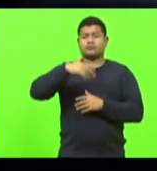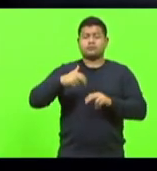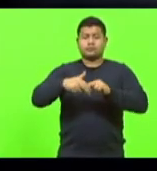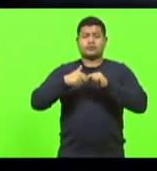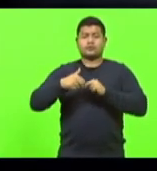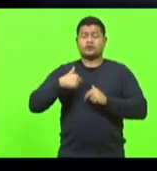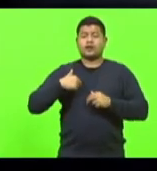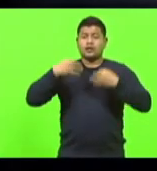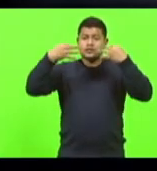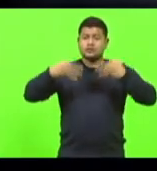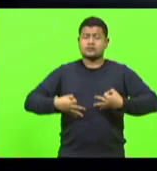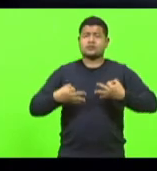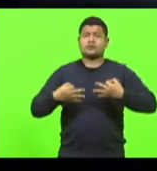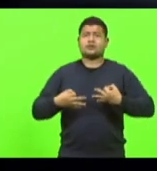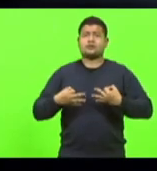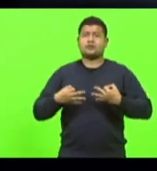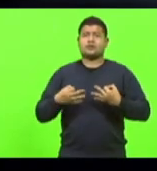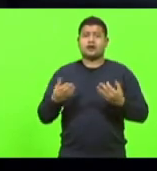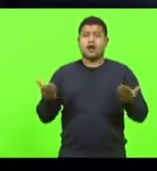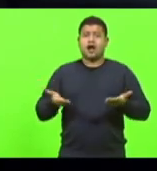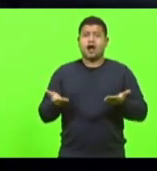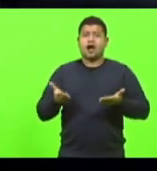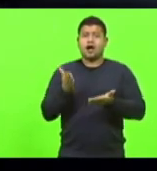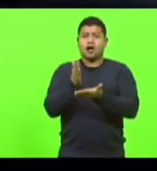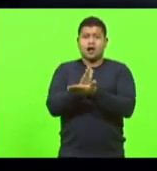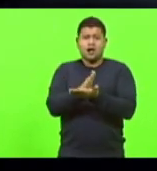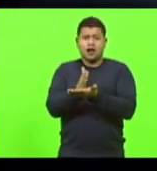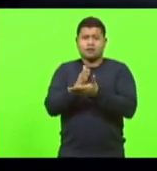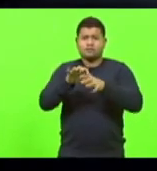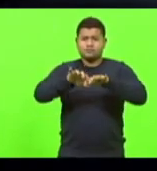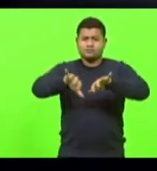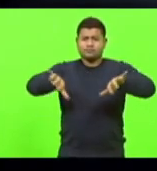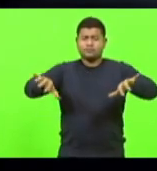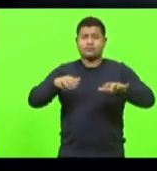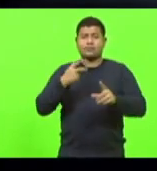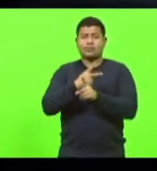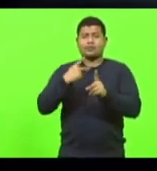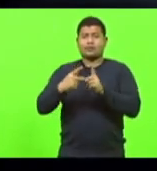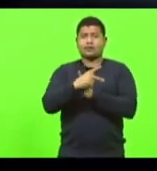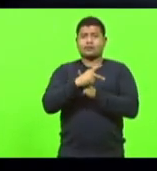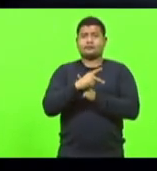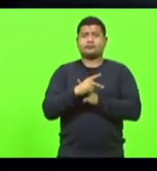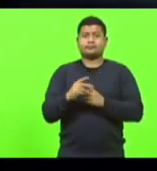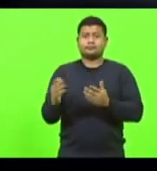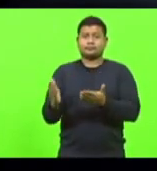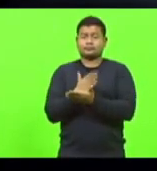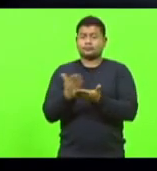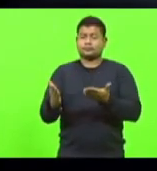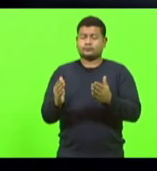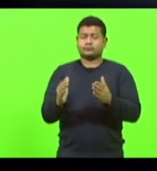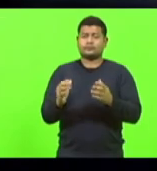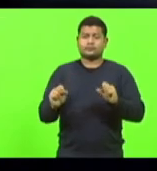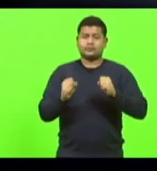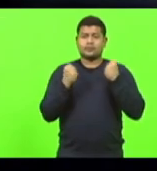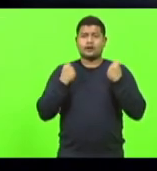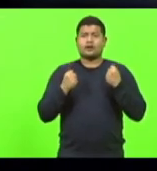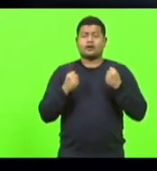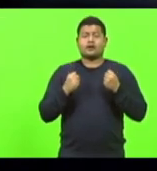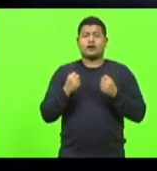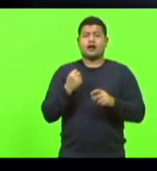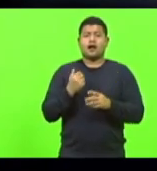do que Justa e aqui é um grande divisor dessa dessa reforma amor mesmo aqueles que defendem a reforma